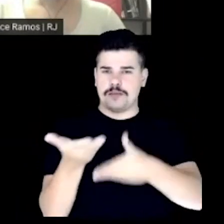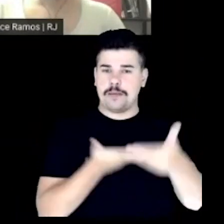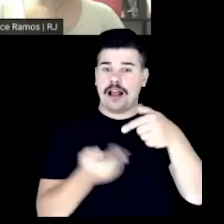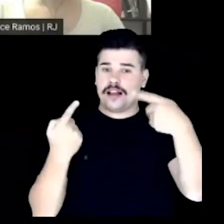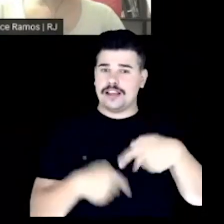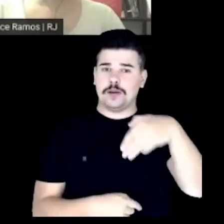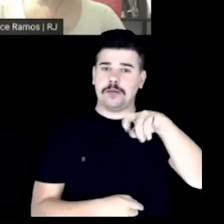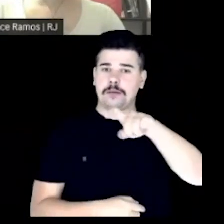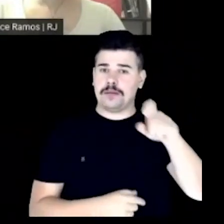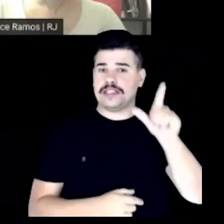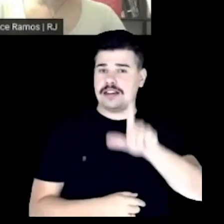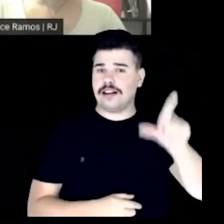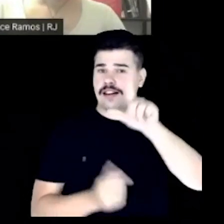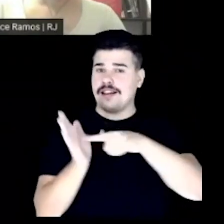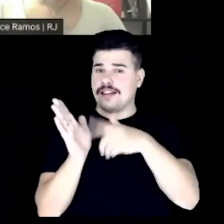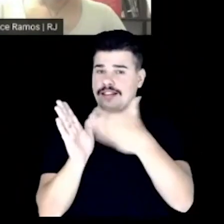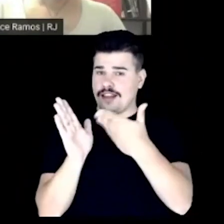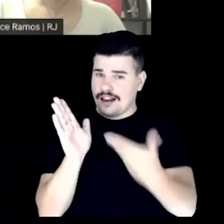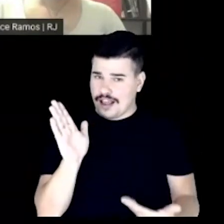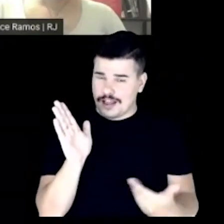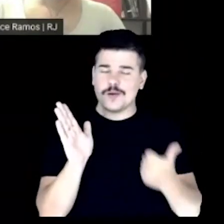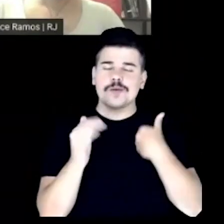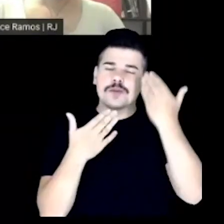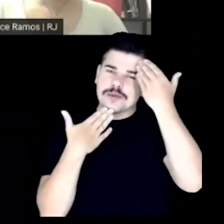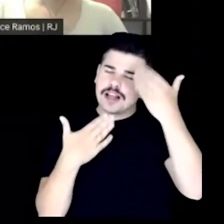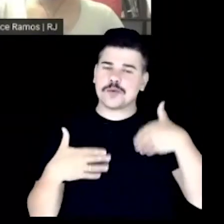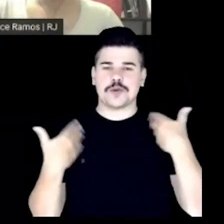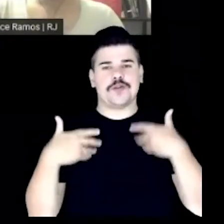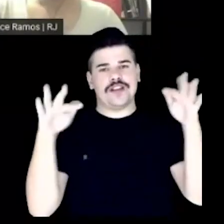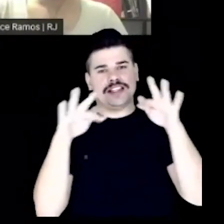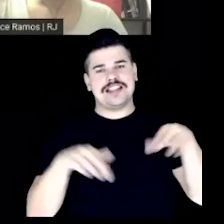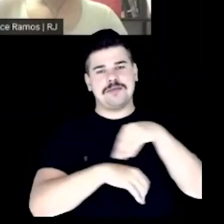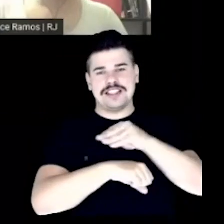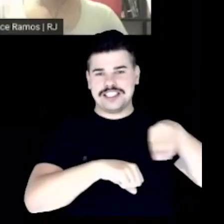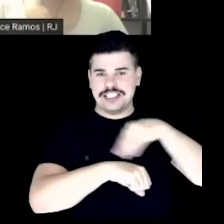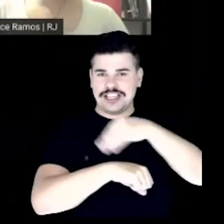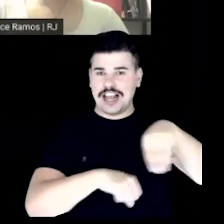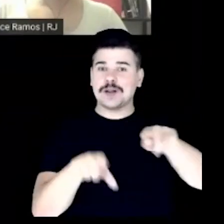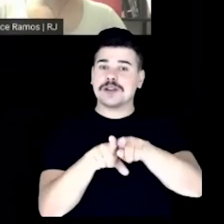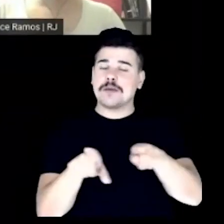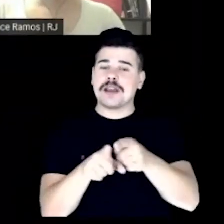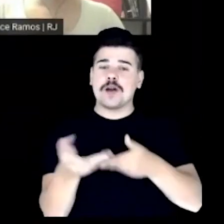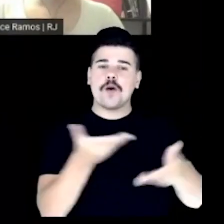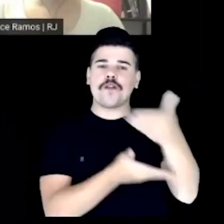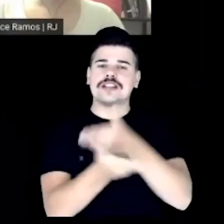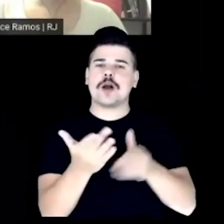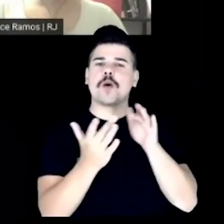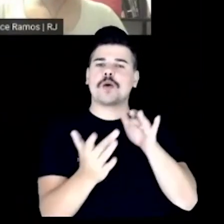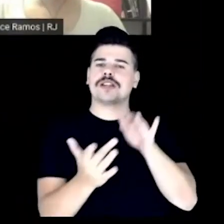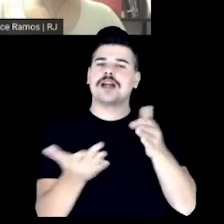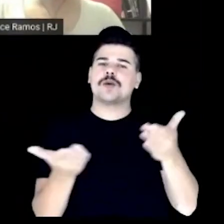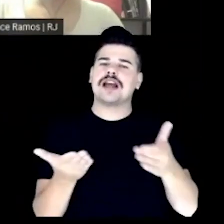para fazer esse bate-papo no Mix Literário. Fiquei muito feliz de ter mediado essa mesa, muito feliz de ter